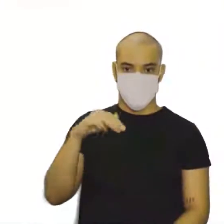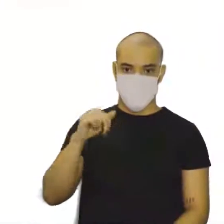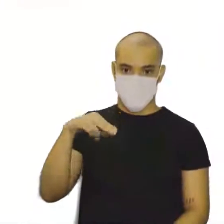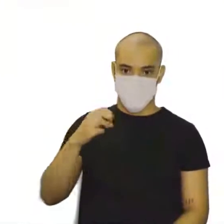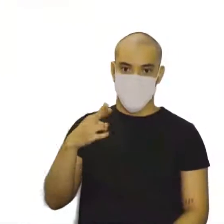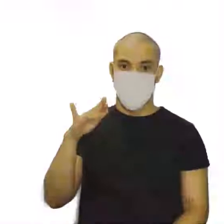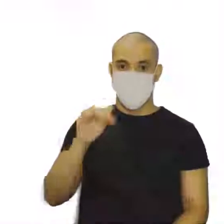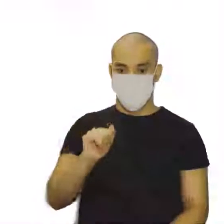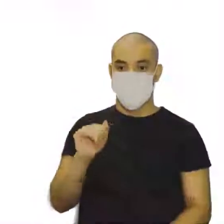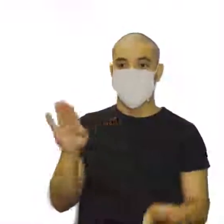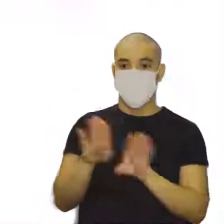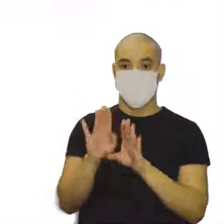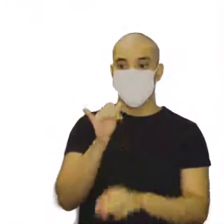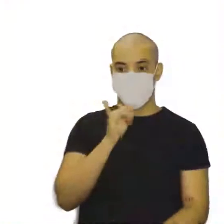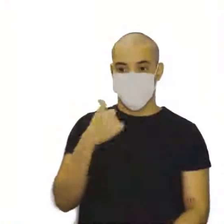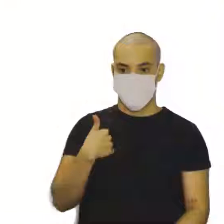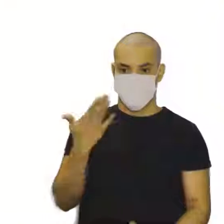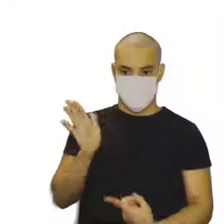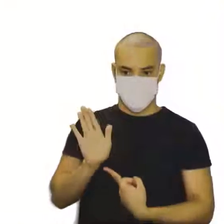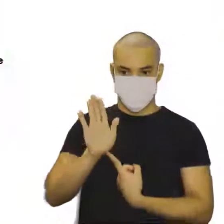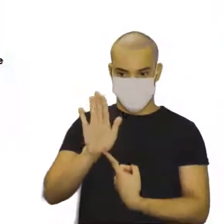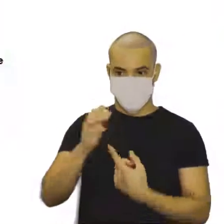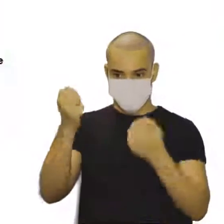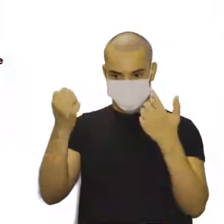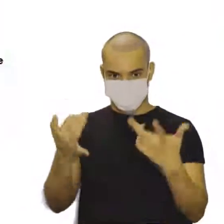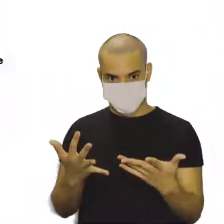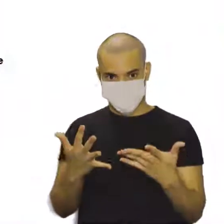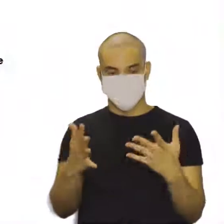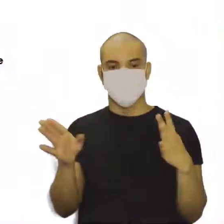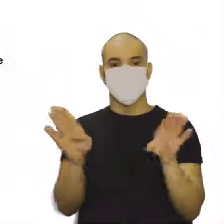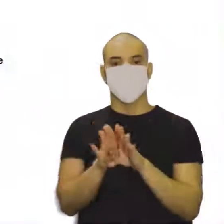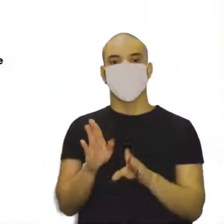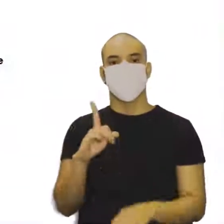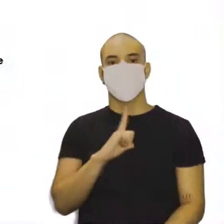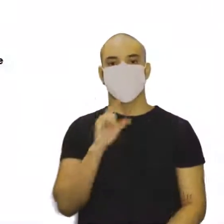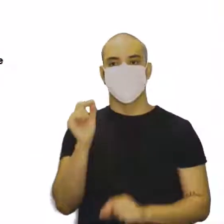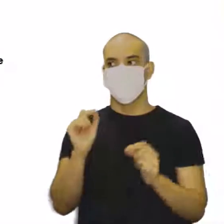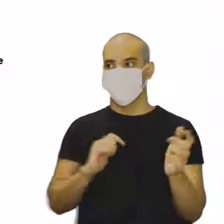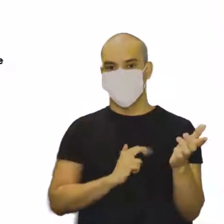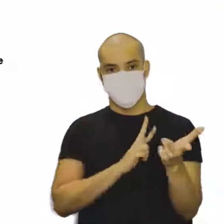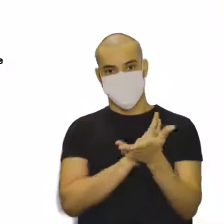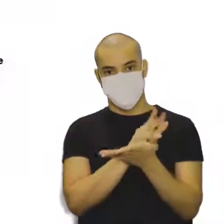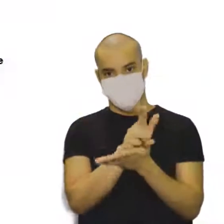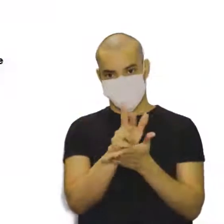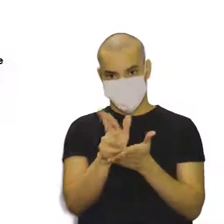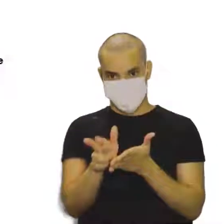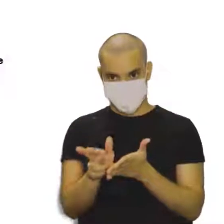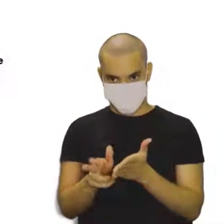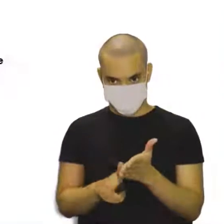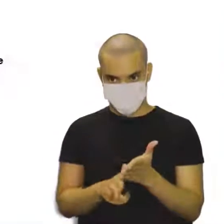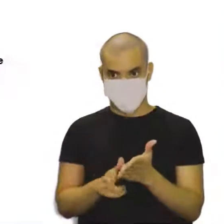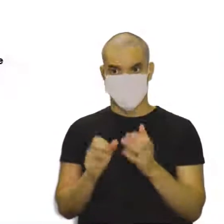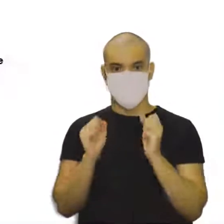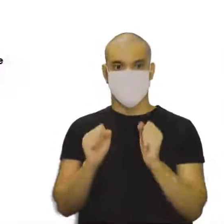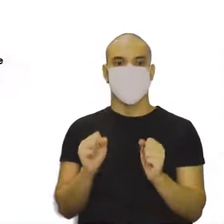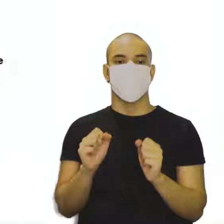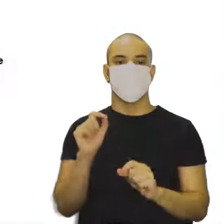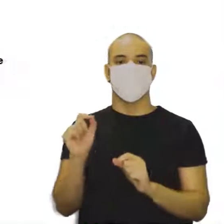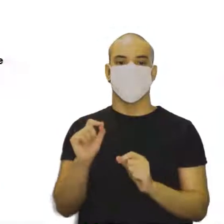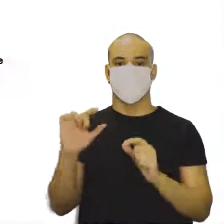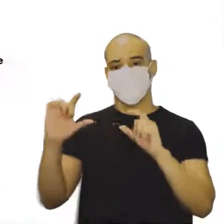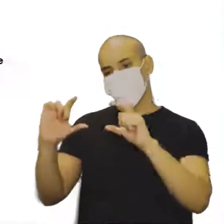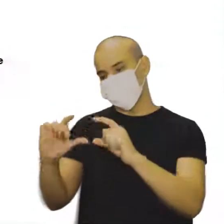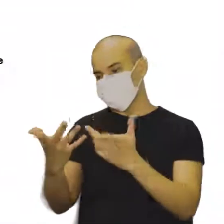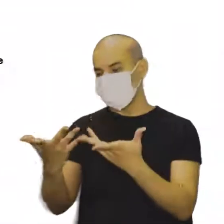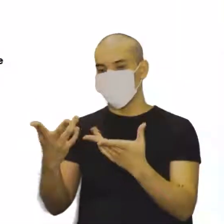E um exemplo foi dado aí, como eu falei para vocês. Também, pessoal, existem diversos tipos de disjuntores, que podem ser desde